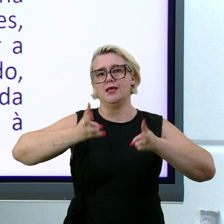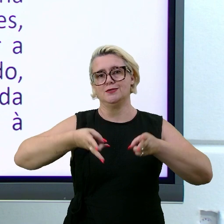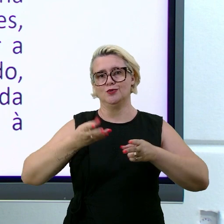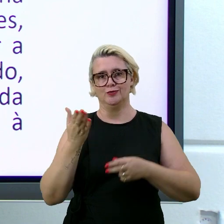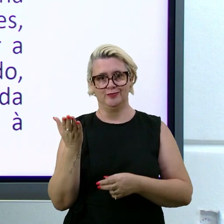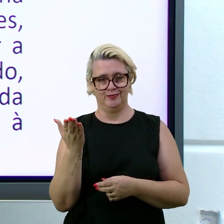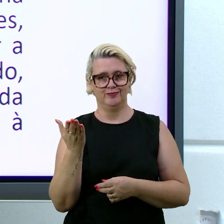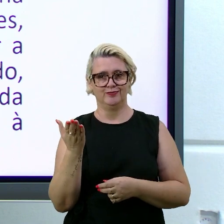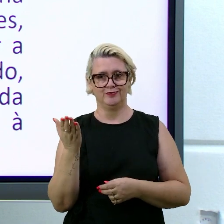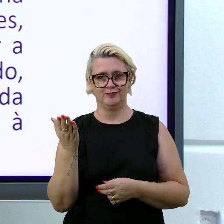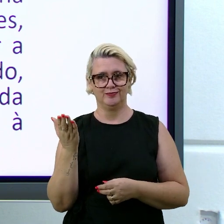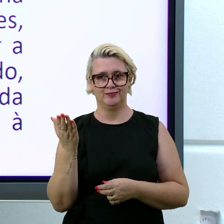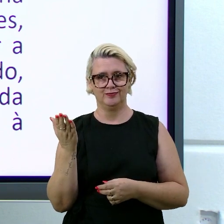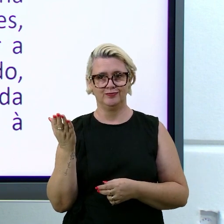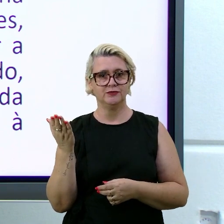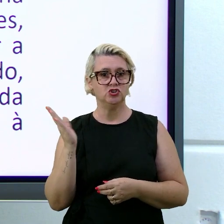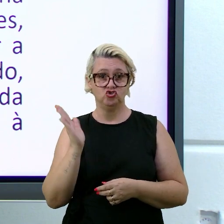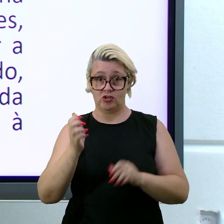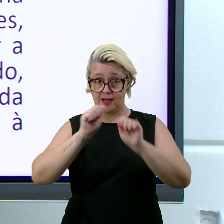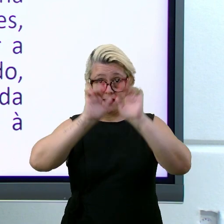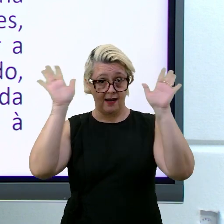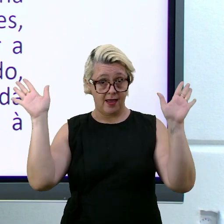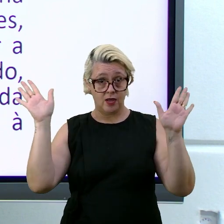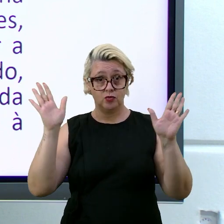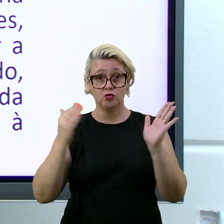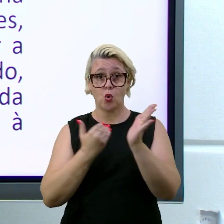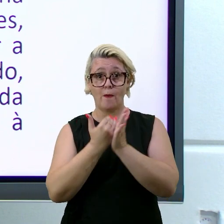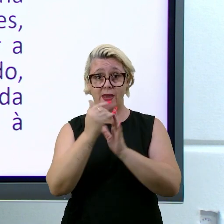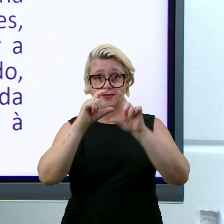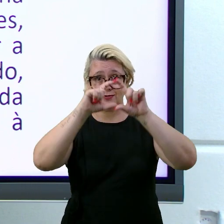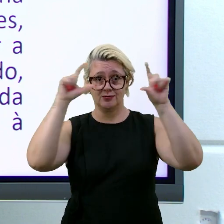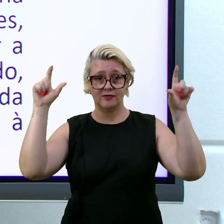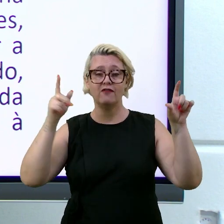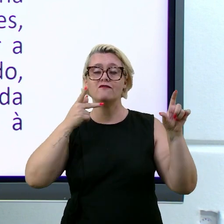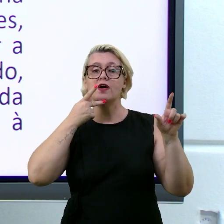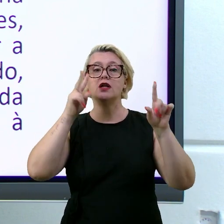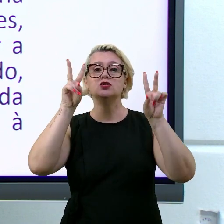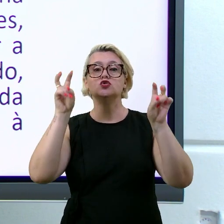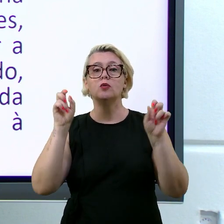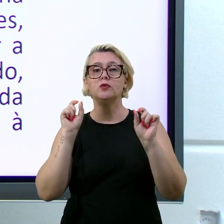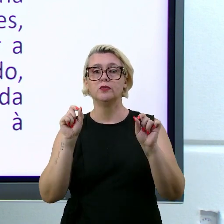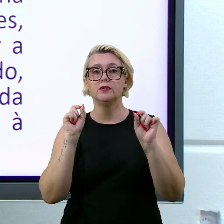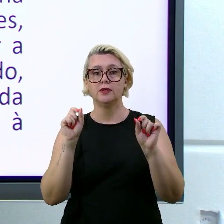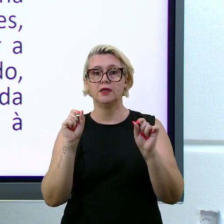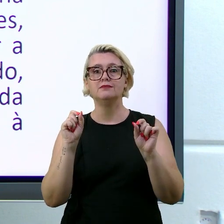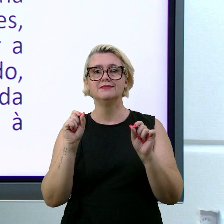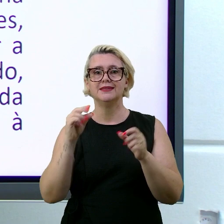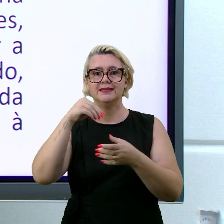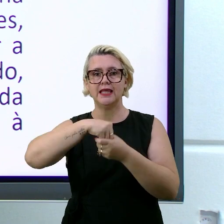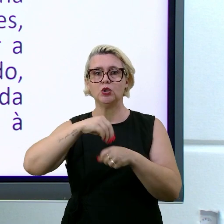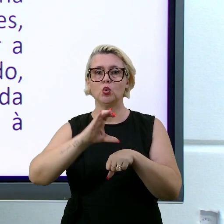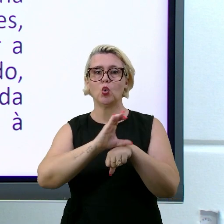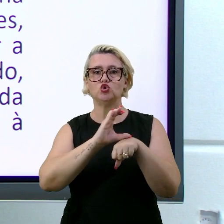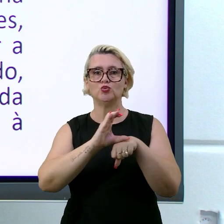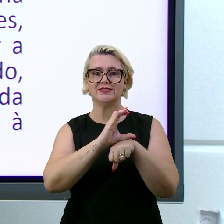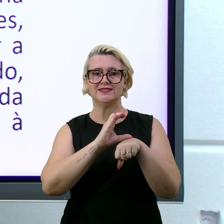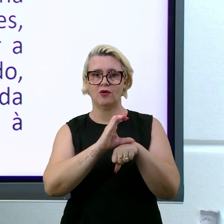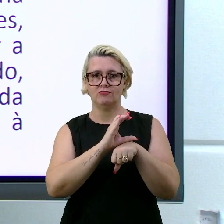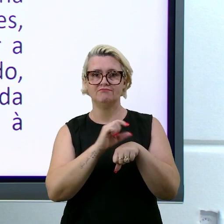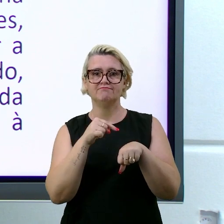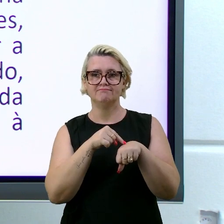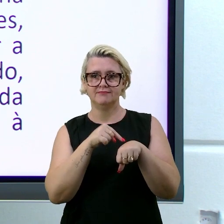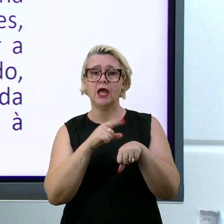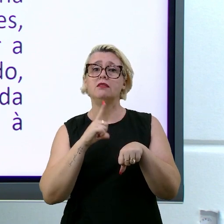ideia. E isso já está claro lá no início do parágrafo, quando fala da questão constitucional, ou seja,